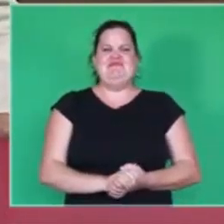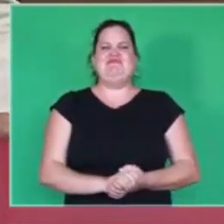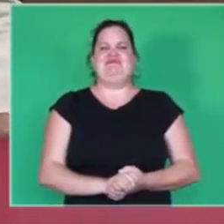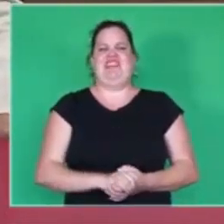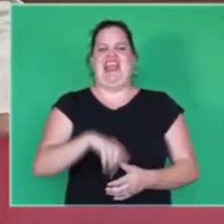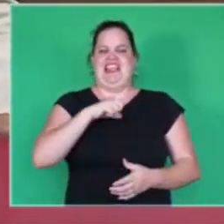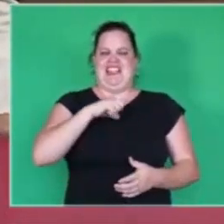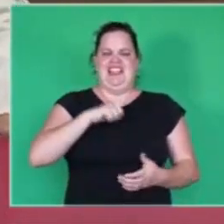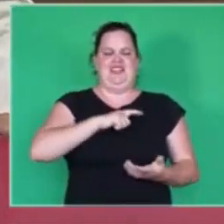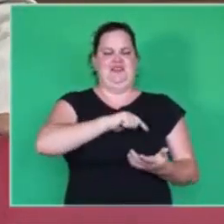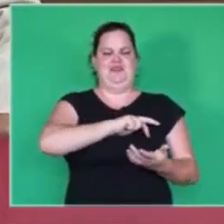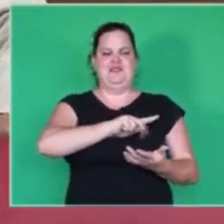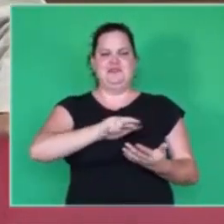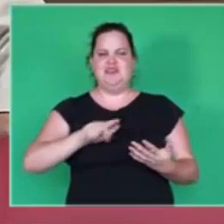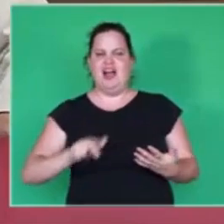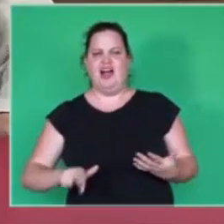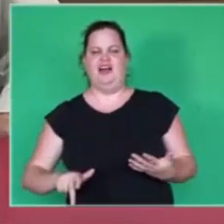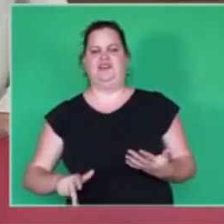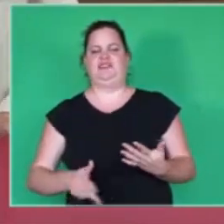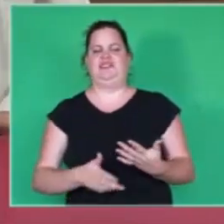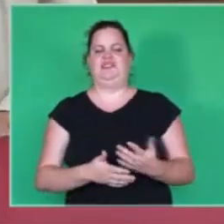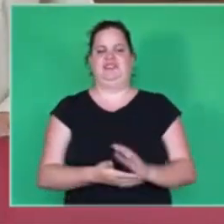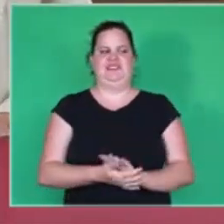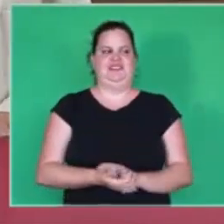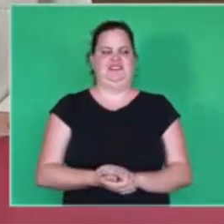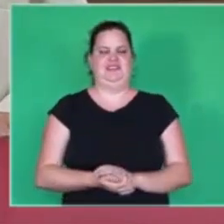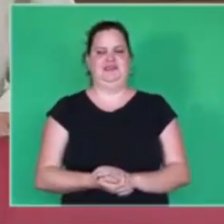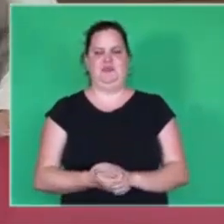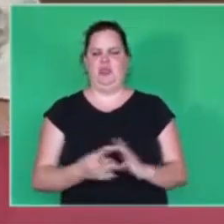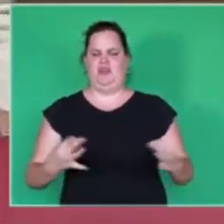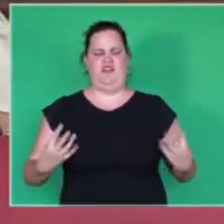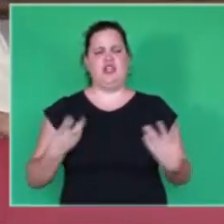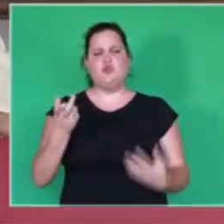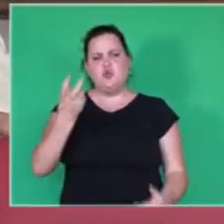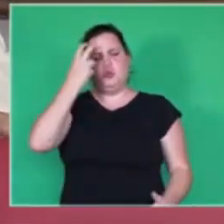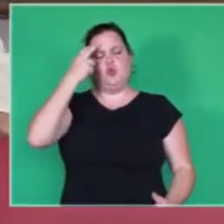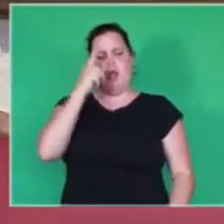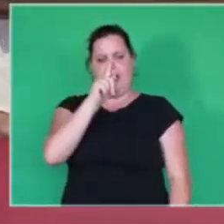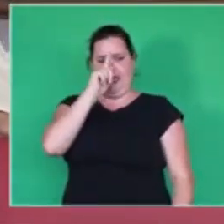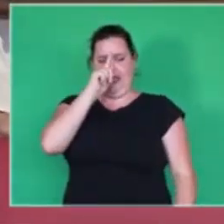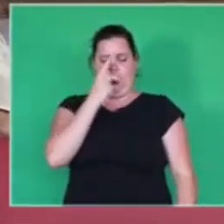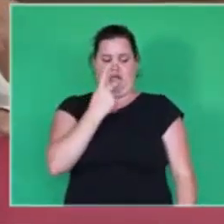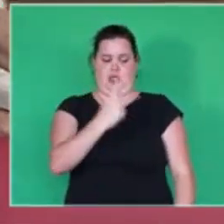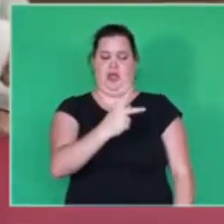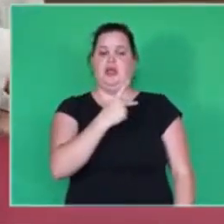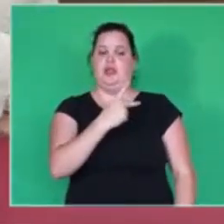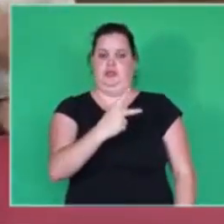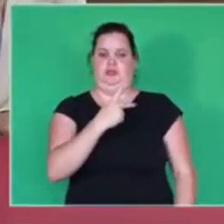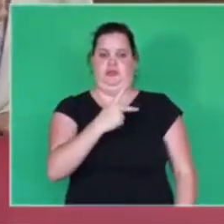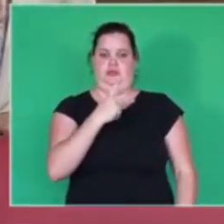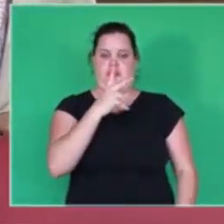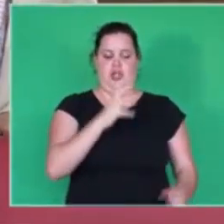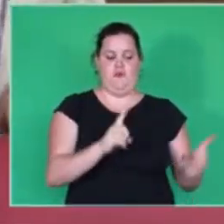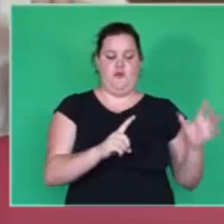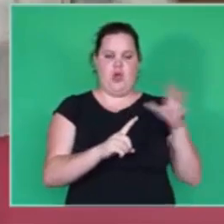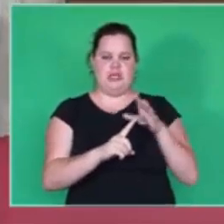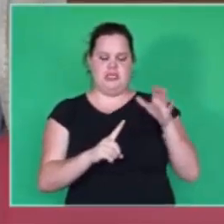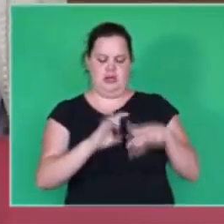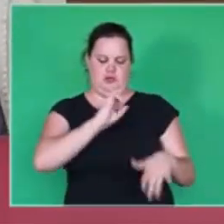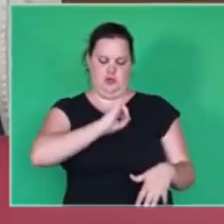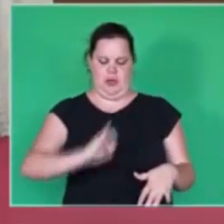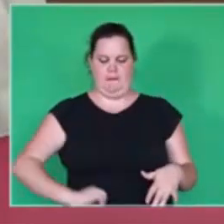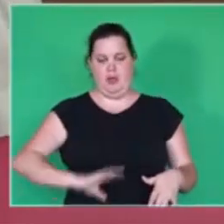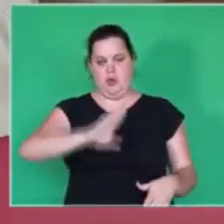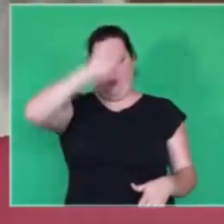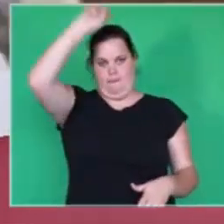oradores e todo tipo de cultura, foi trazido para o Império Romano, porque o Império Romano havia